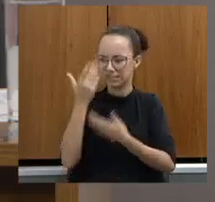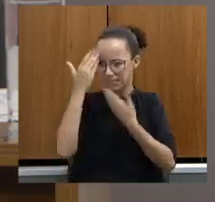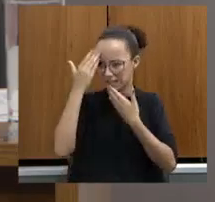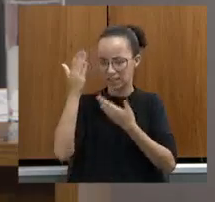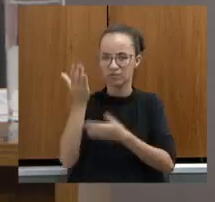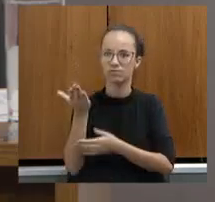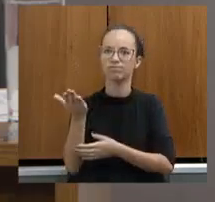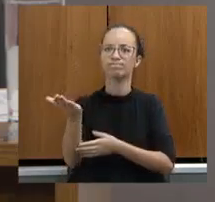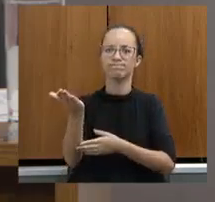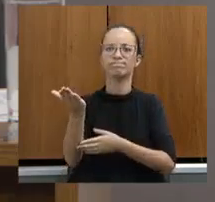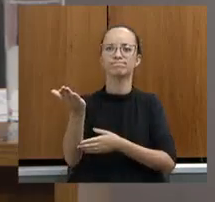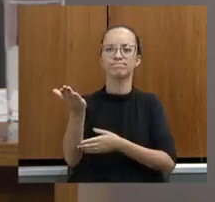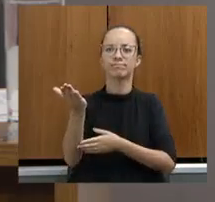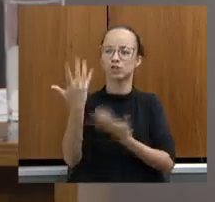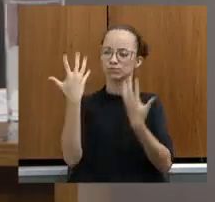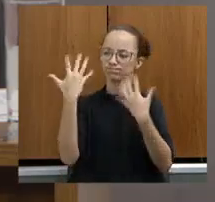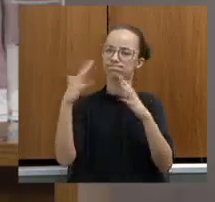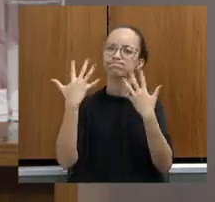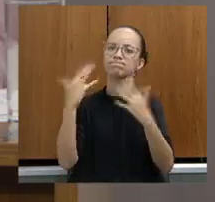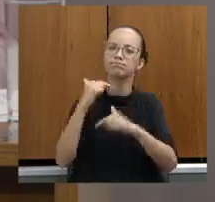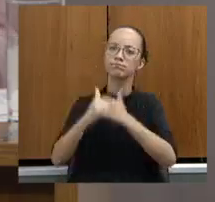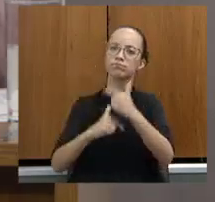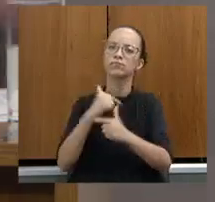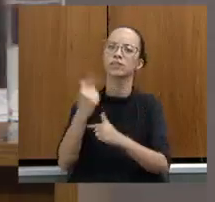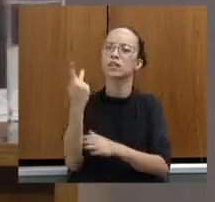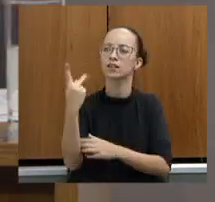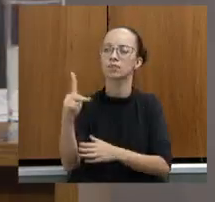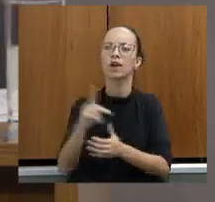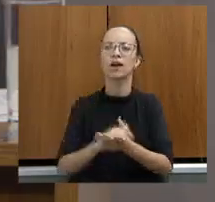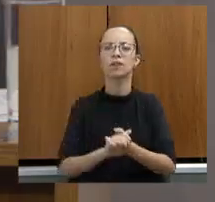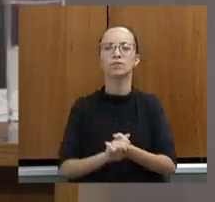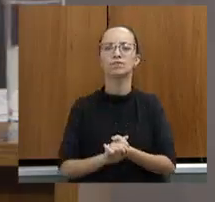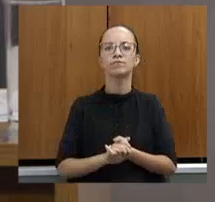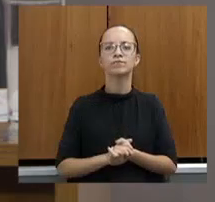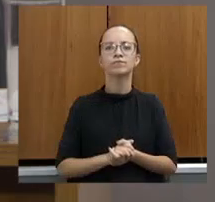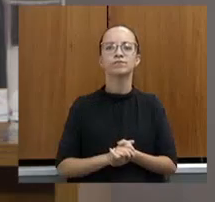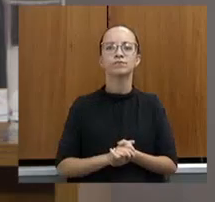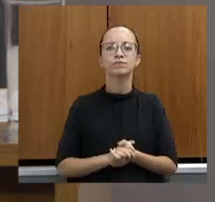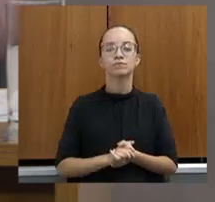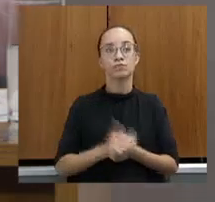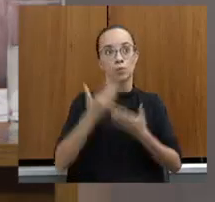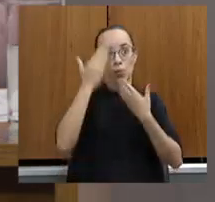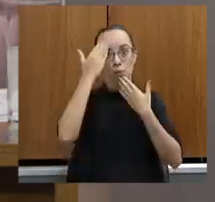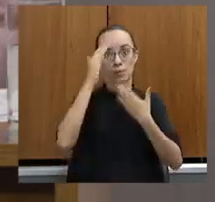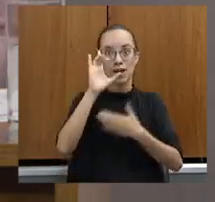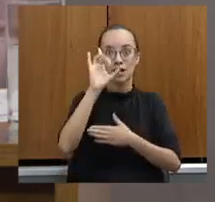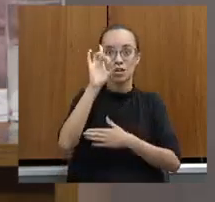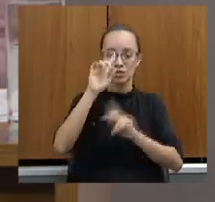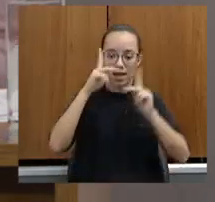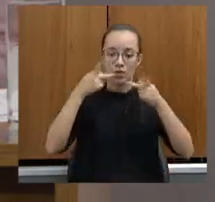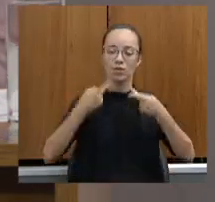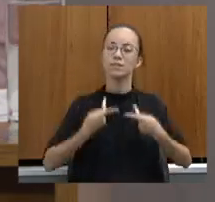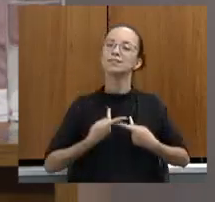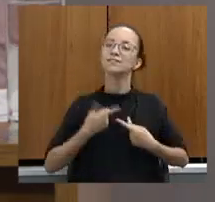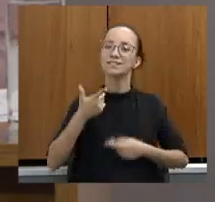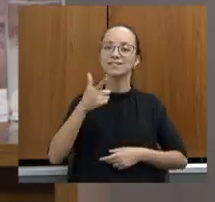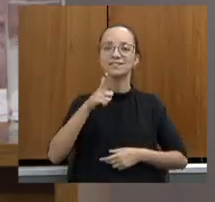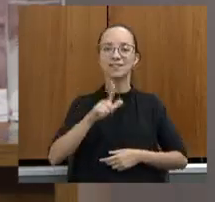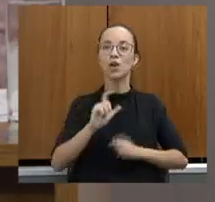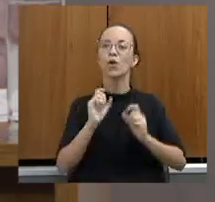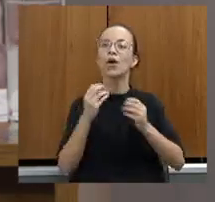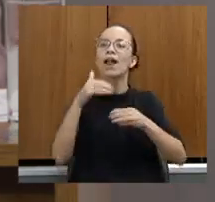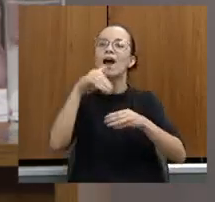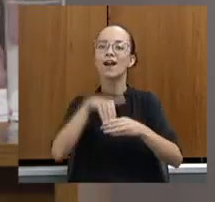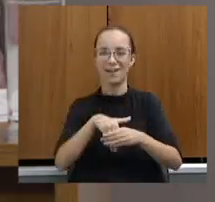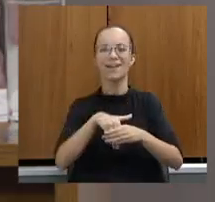uma palavra de parabenização pelo seu trabalho que graças a Deus foi reconhecida mais uma vez nas urnas